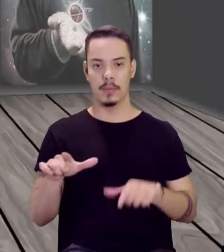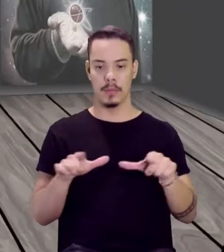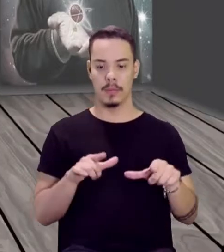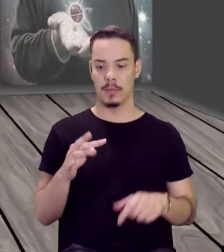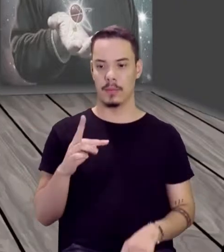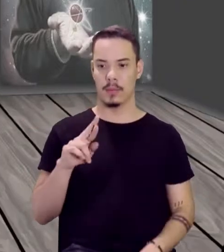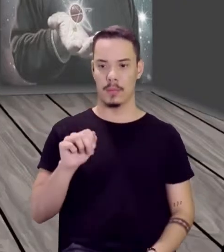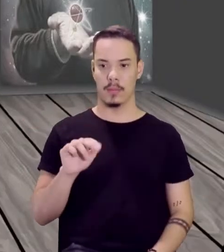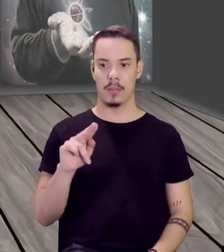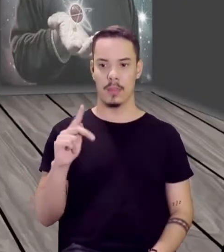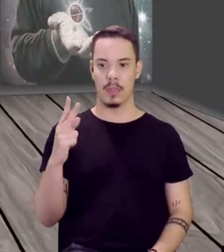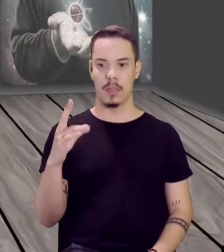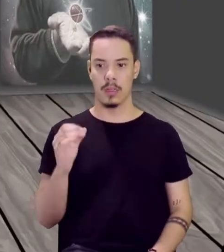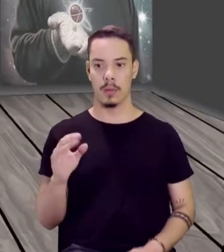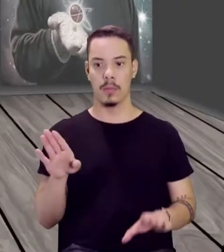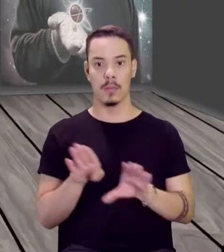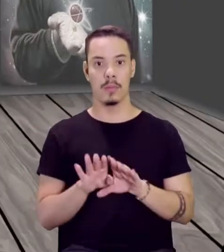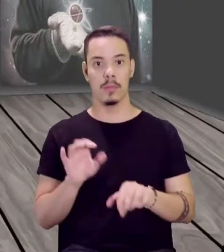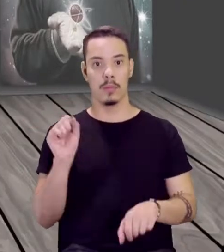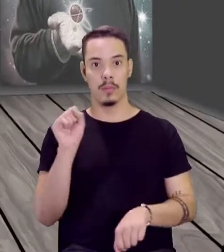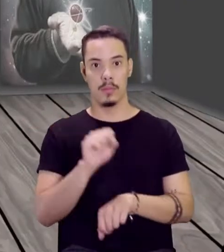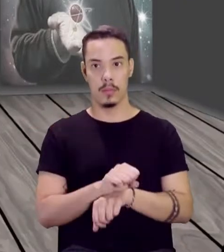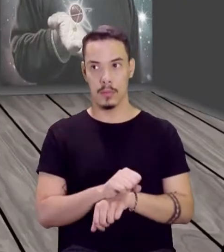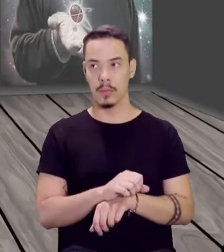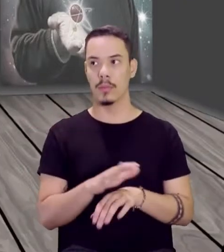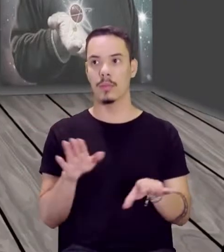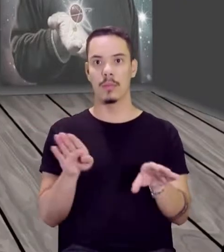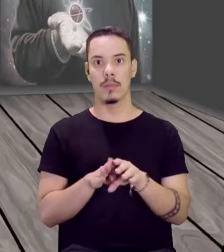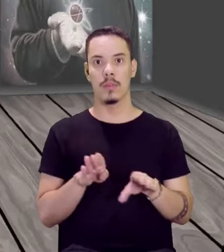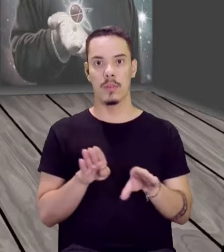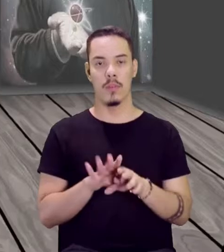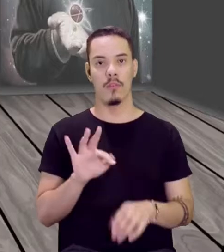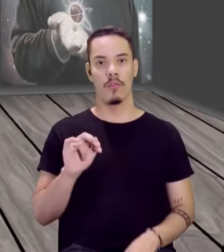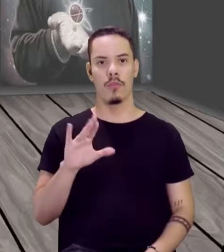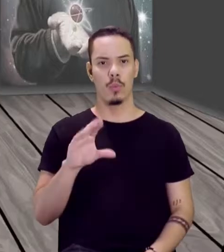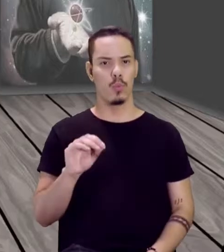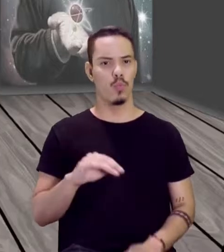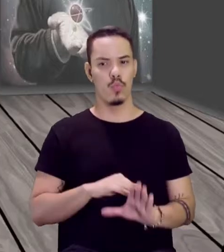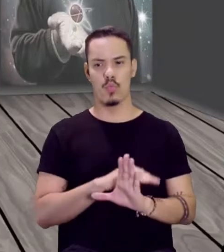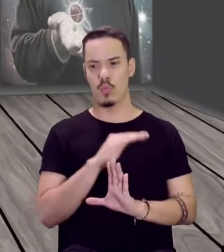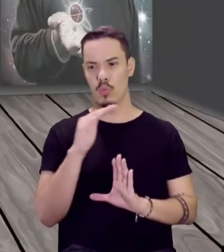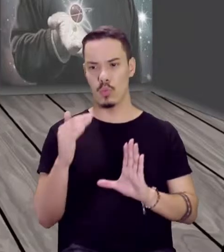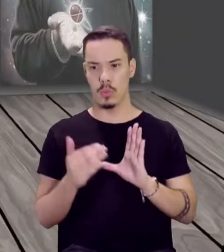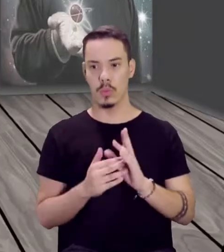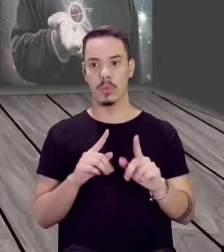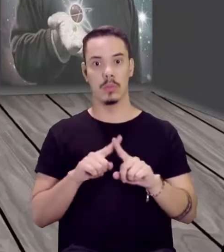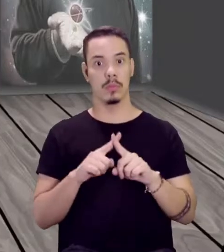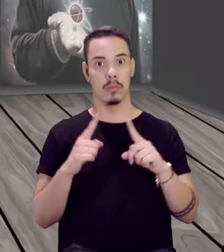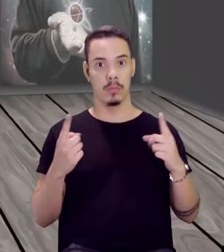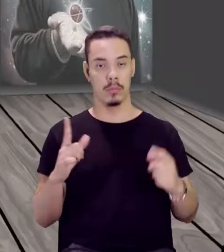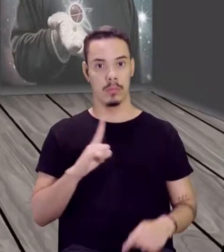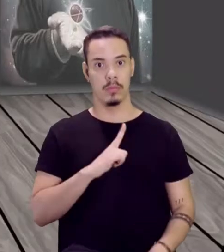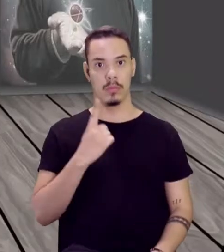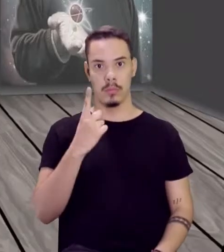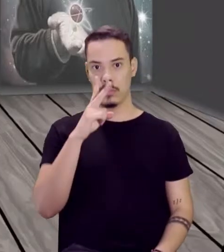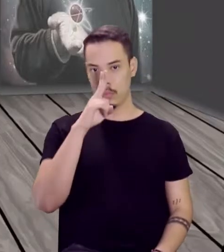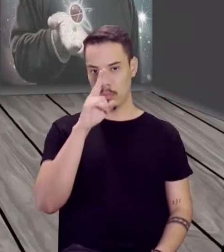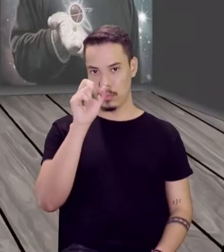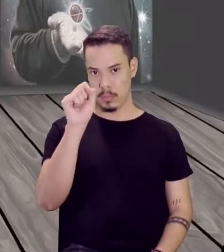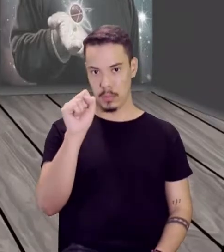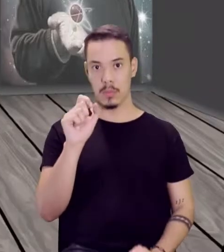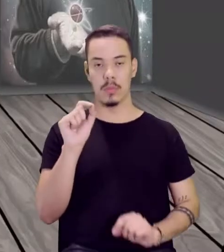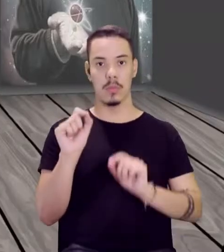falamos depois da estática, né? do sólido, dos fluidos, mas nos fluidos também tem uma força, né? Já que a gente falou da